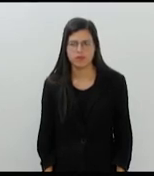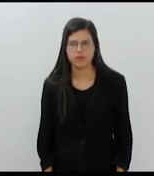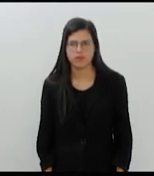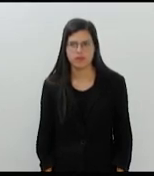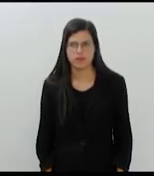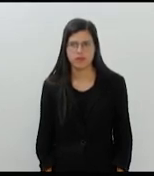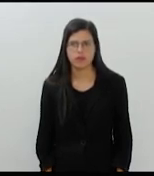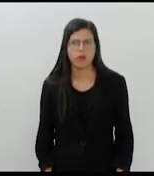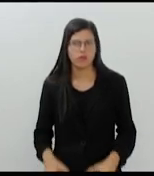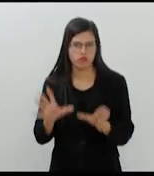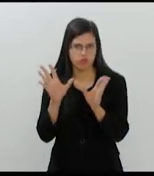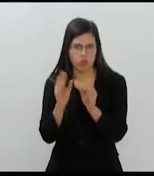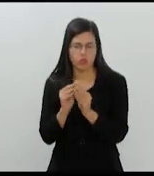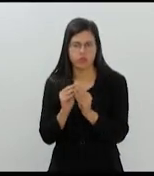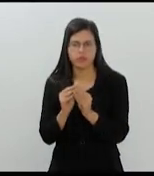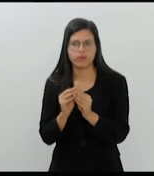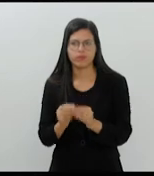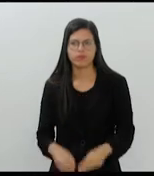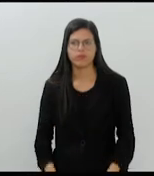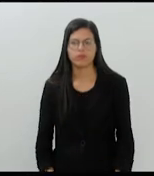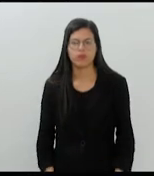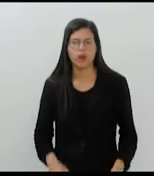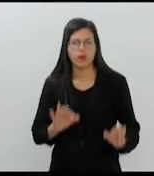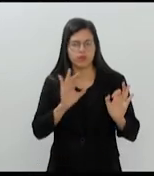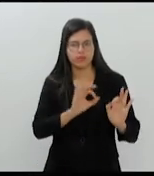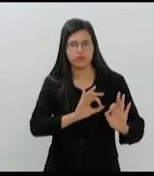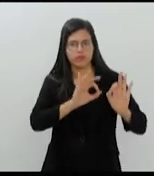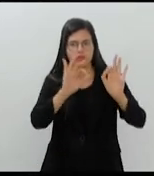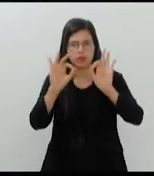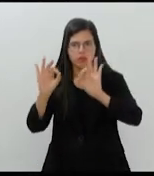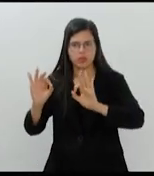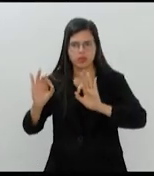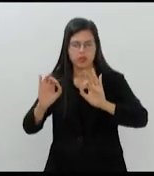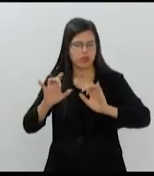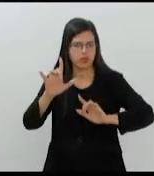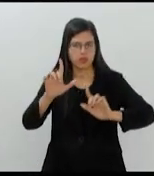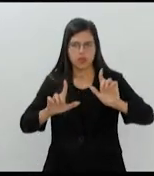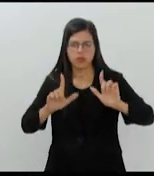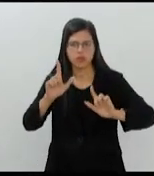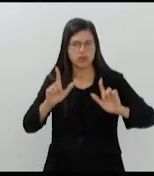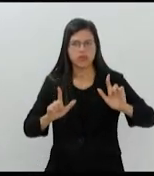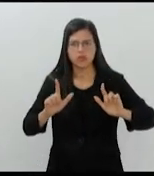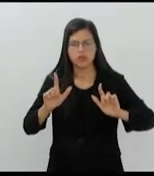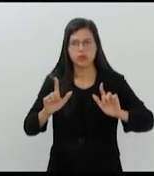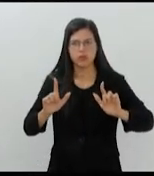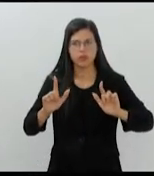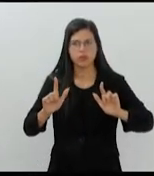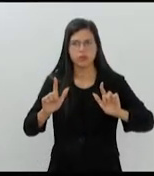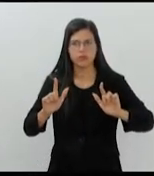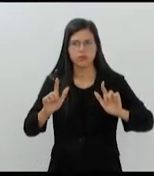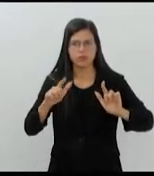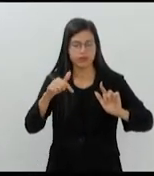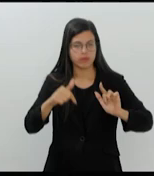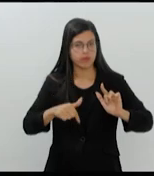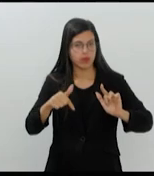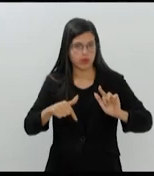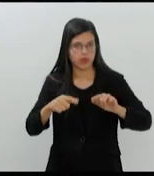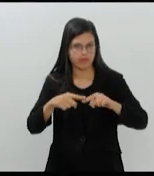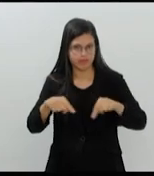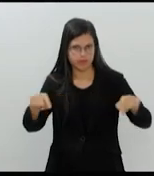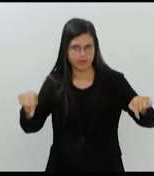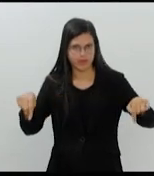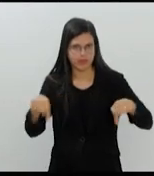vou concluir. Assistia eu, pela televisão, aqui no meu